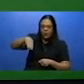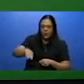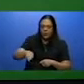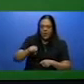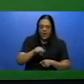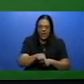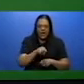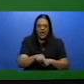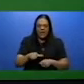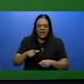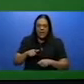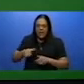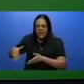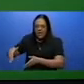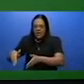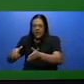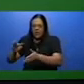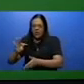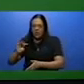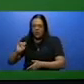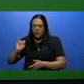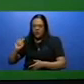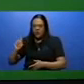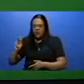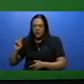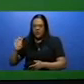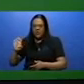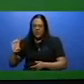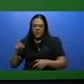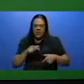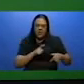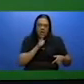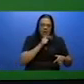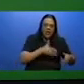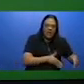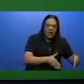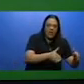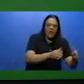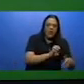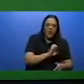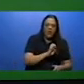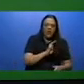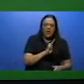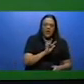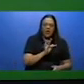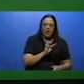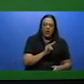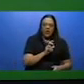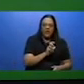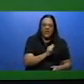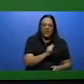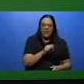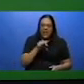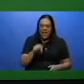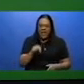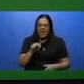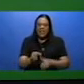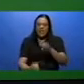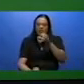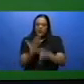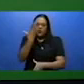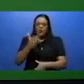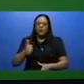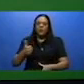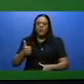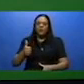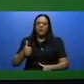entre os rios Tigre e Eufrates, que surgiram as primeiras cidades do mundo. Observe o mapa para localizar esta